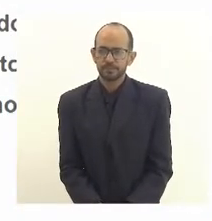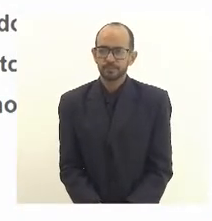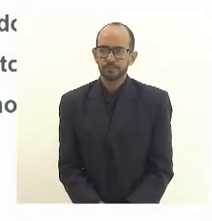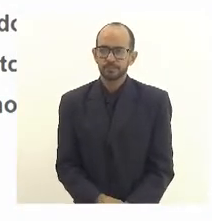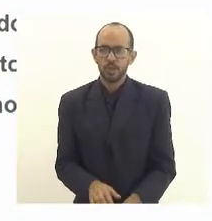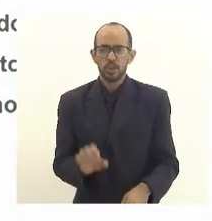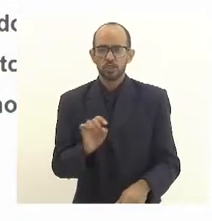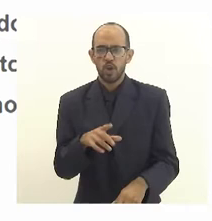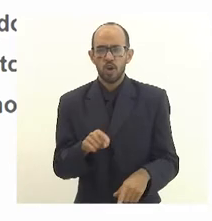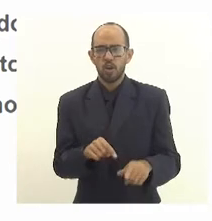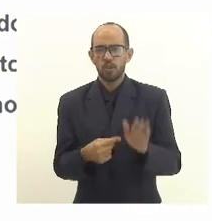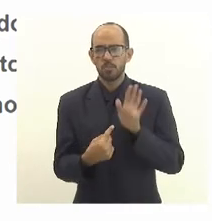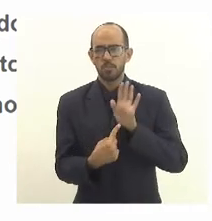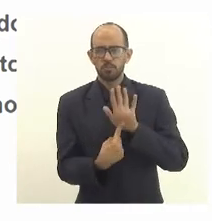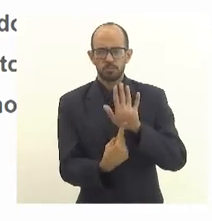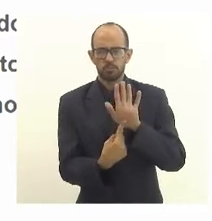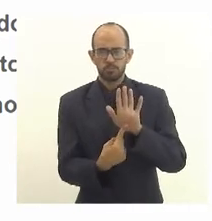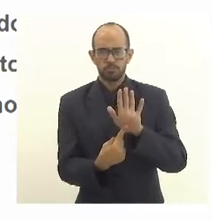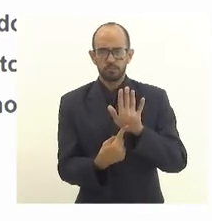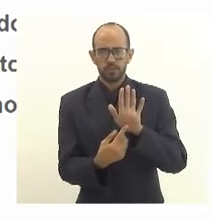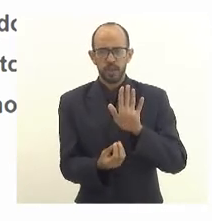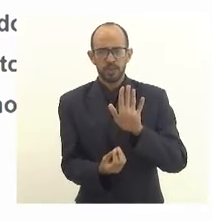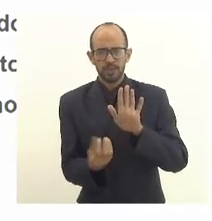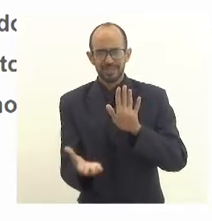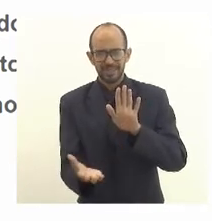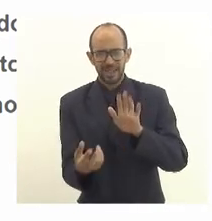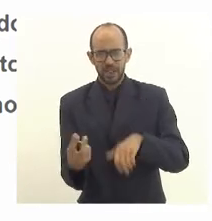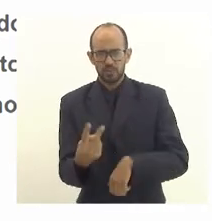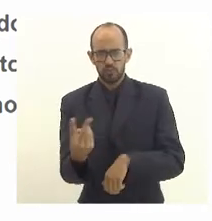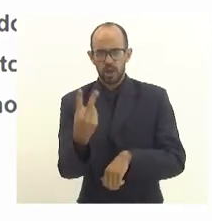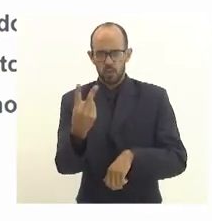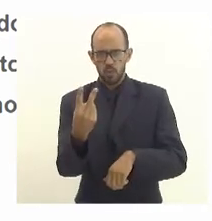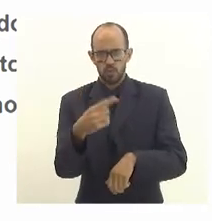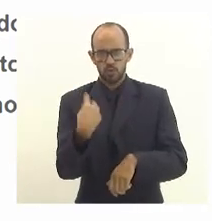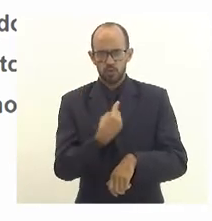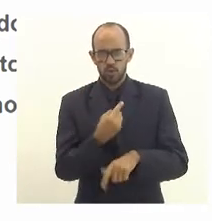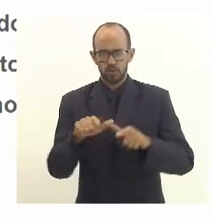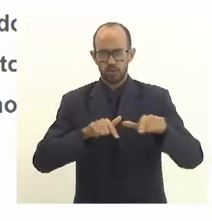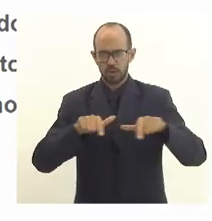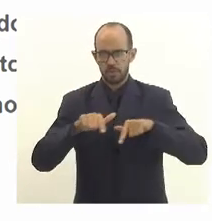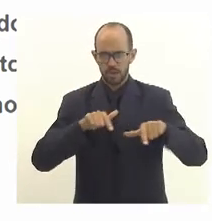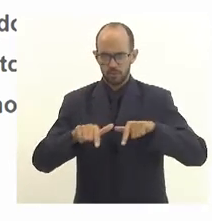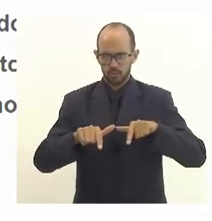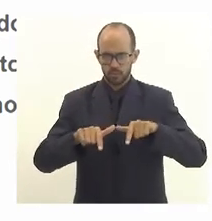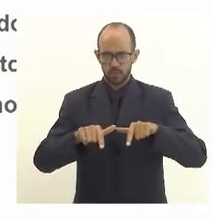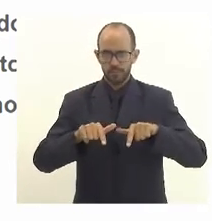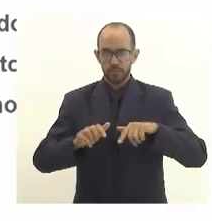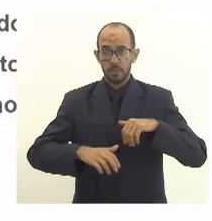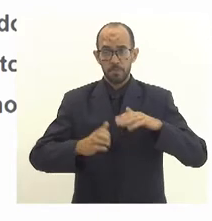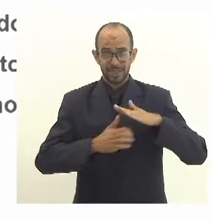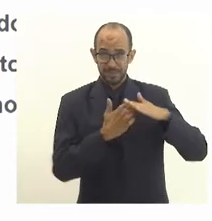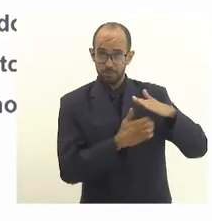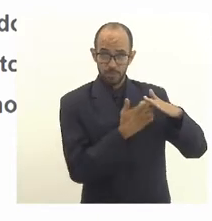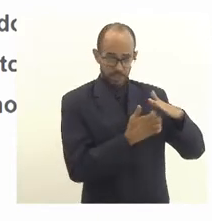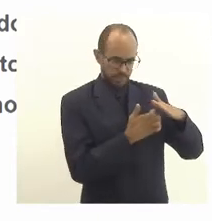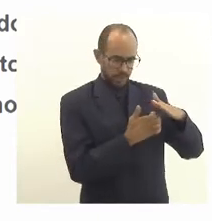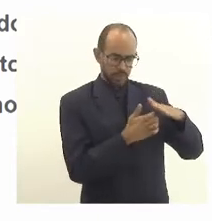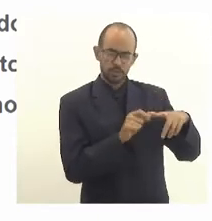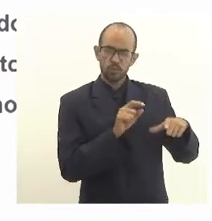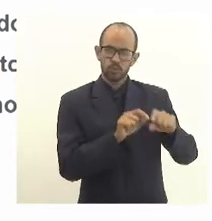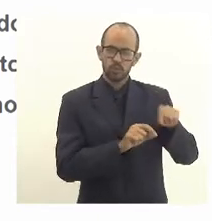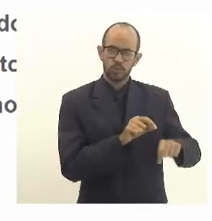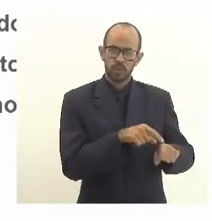Aqui é só o que a gente entrega de valor com todo esse trabalho, né, de compartilhamento para as empresas, quando a gente combate as